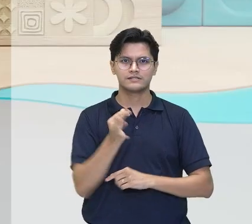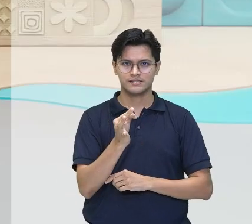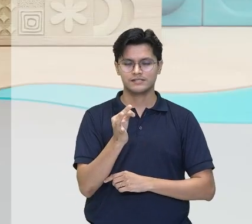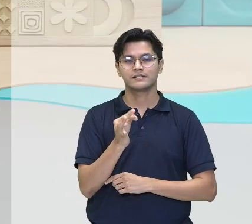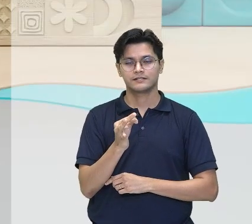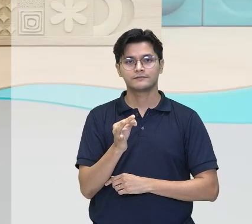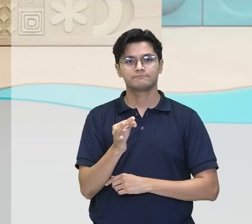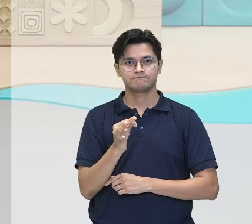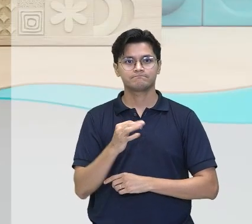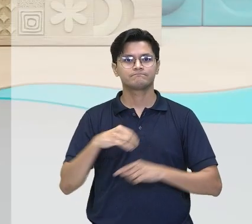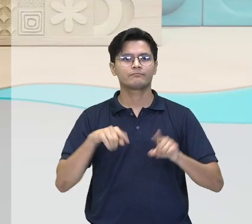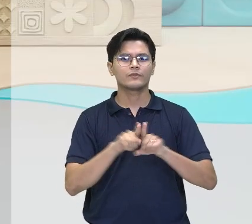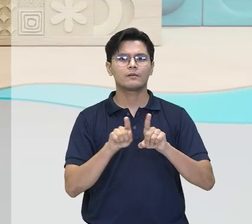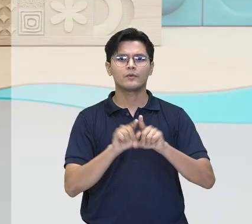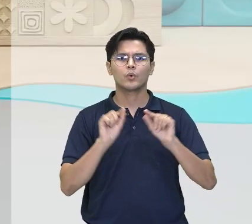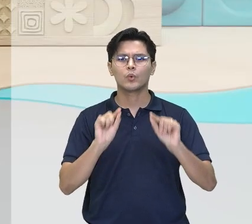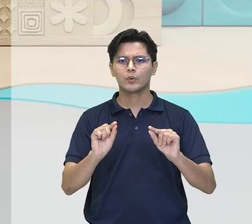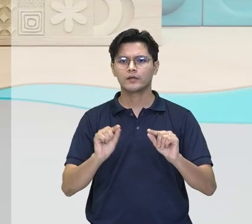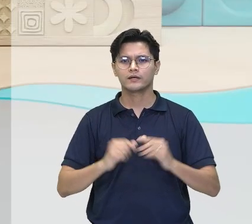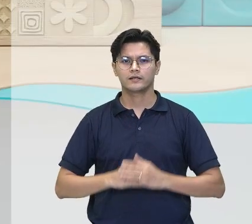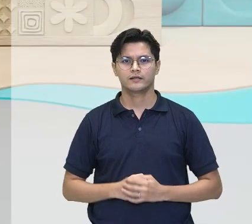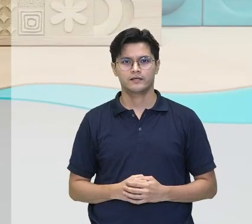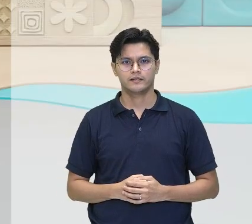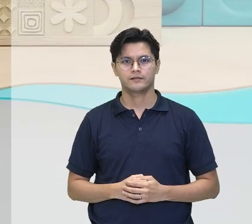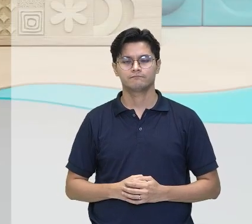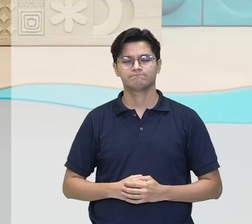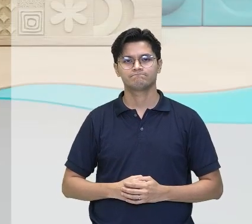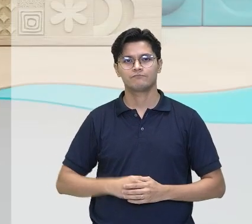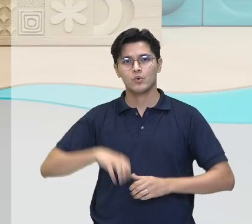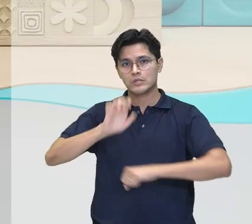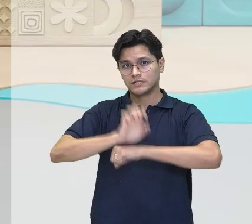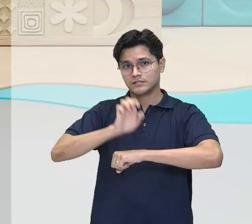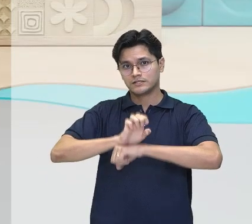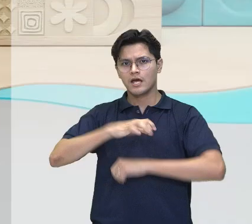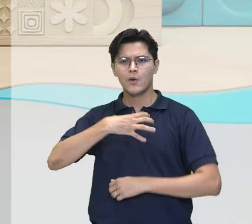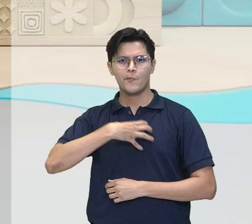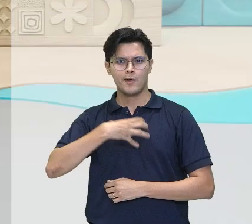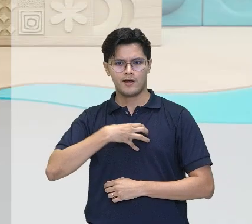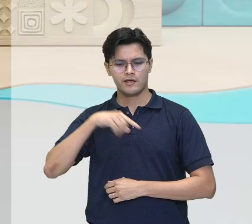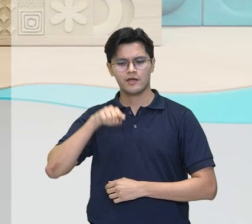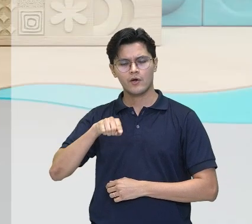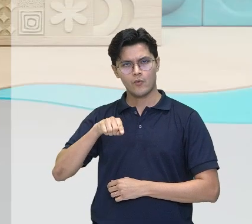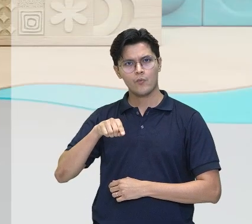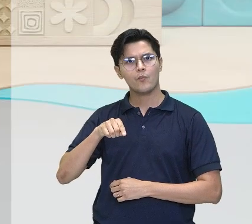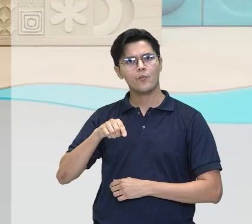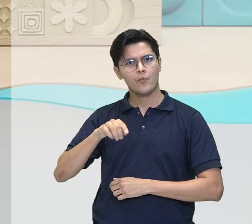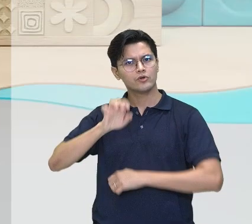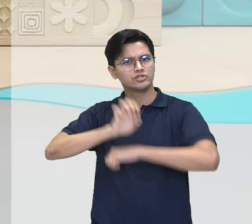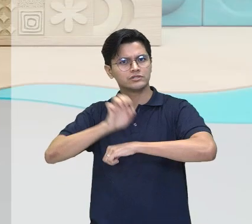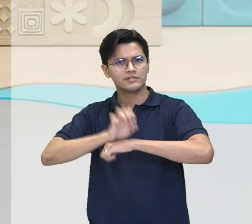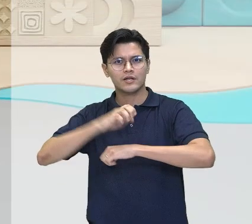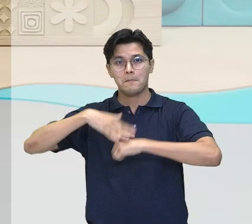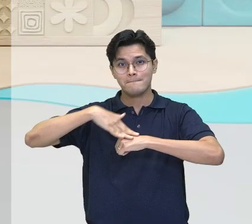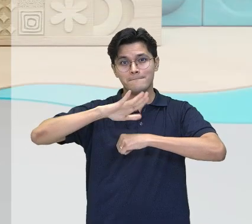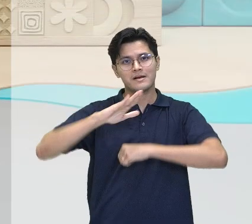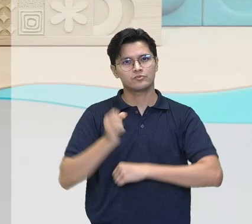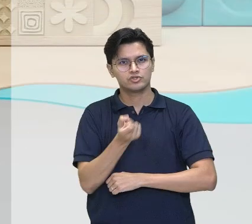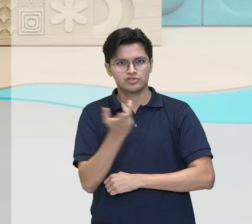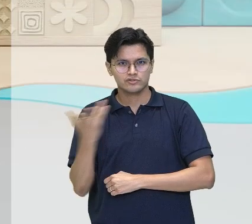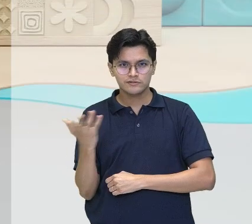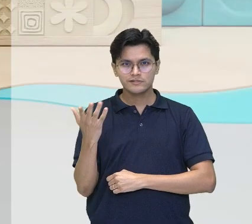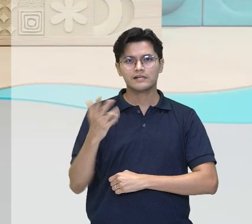aumentando. Inclusive, estava dizendo aí que o estado do Bahia é onde estava com o maior número de casos. Então, a gente tem que ali verificar o que